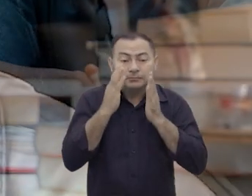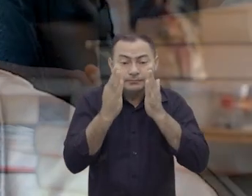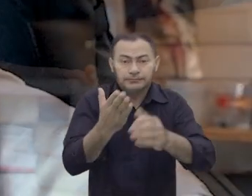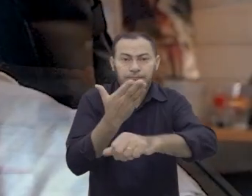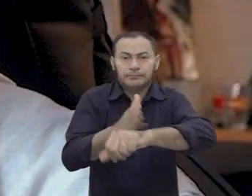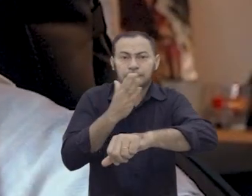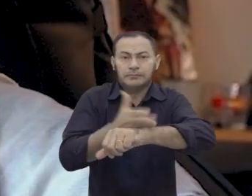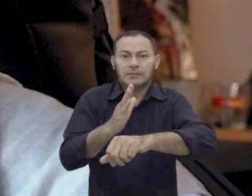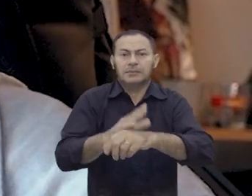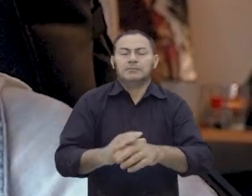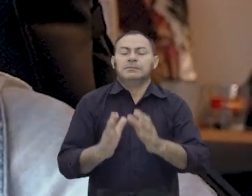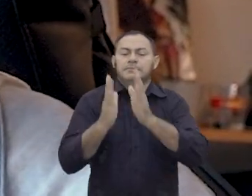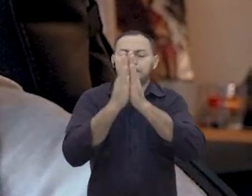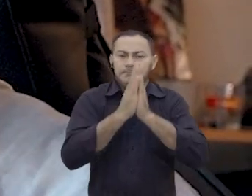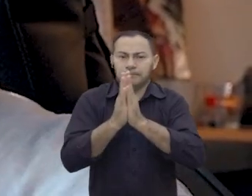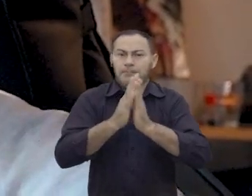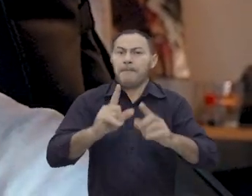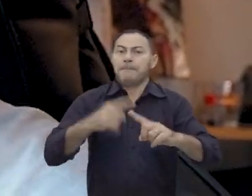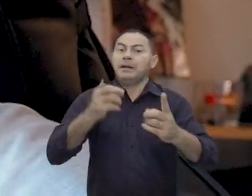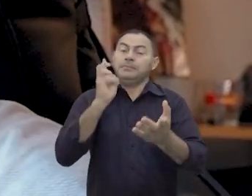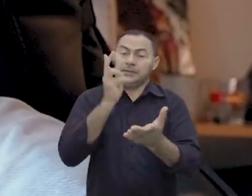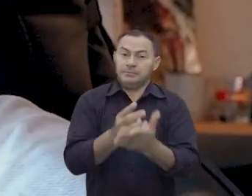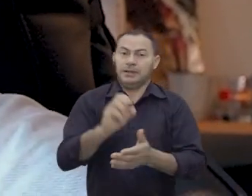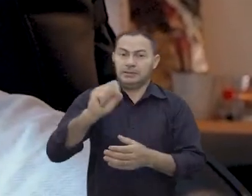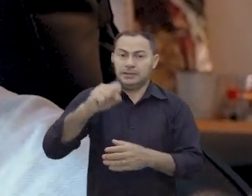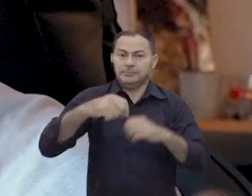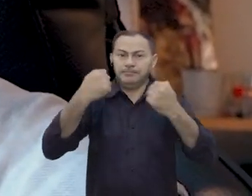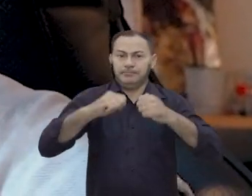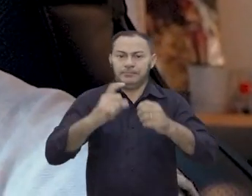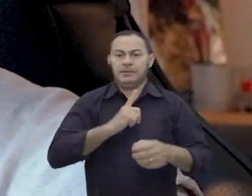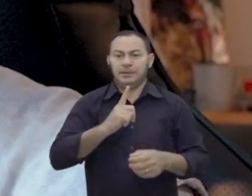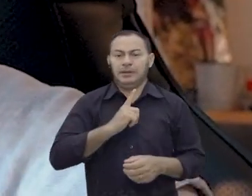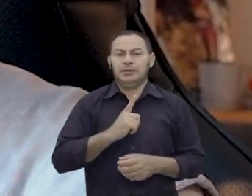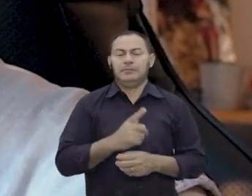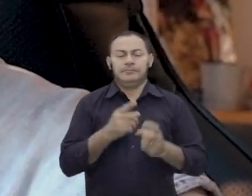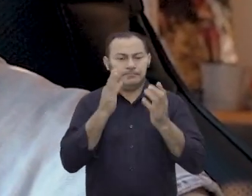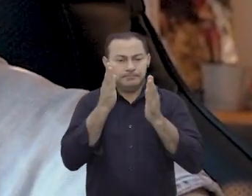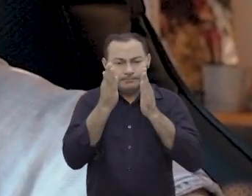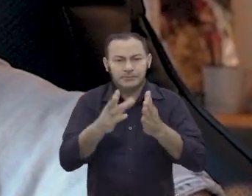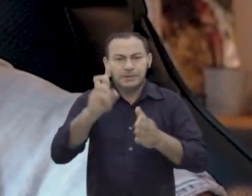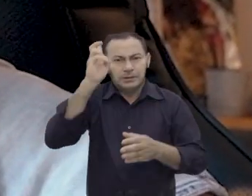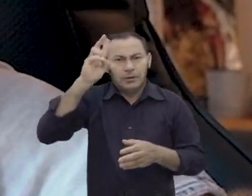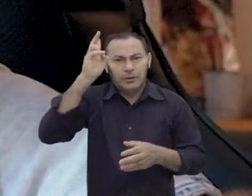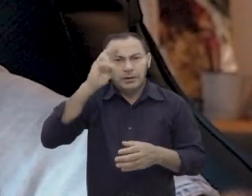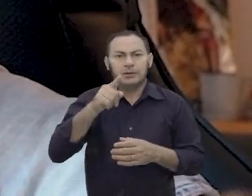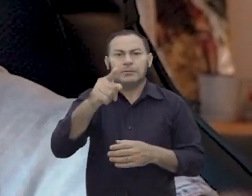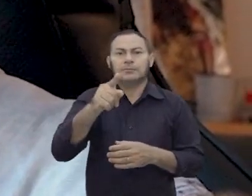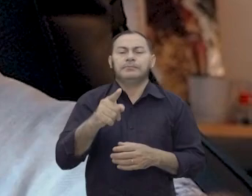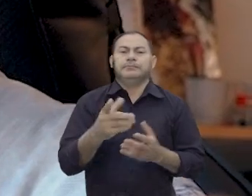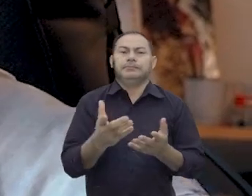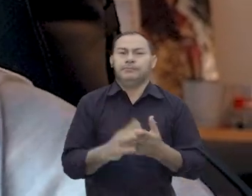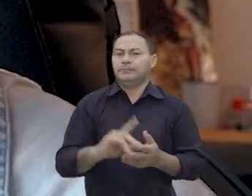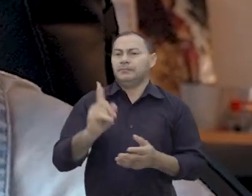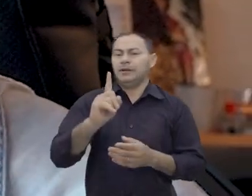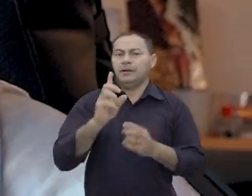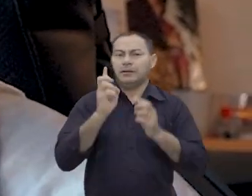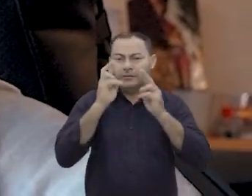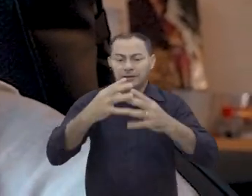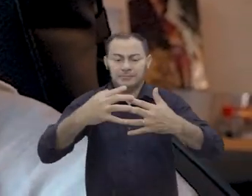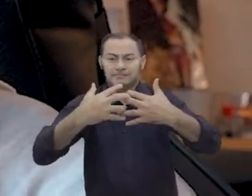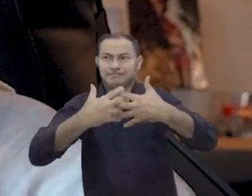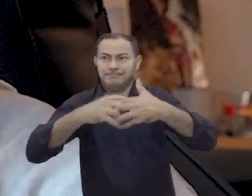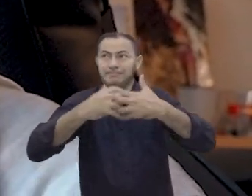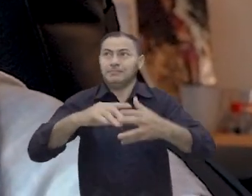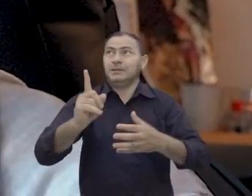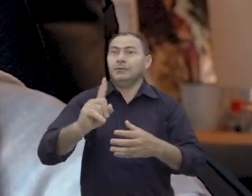procure enfatizar a aplicação prática e devocional. Mas mesmo assim, precisamos estabelecer uma perspectiva histórica, para que vocês